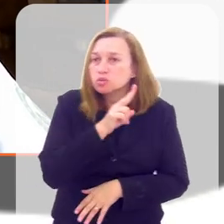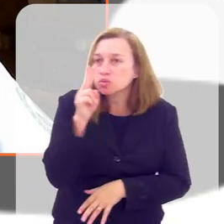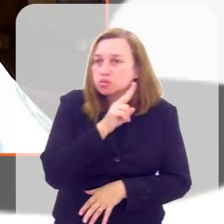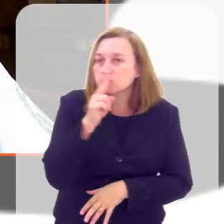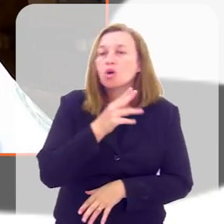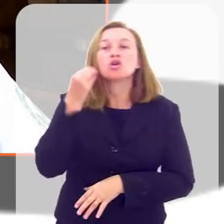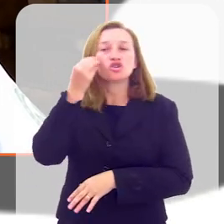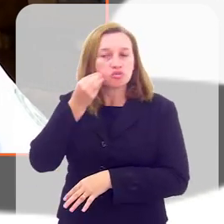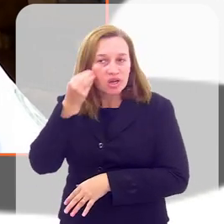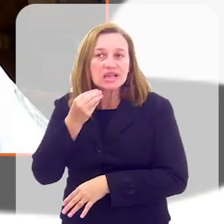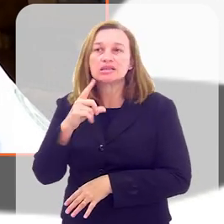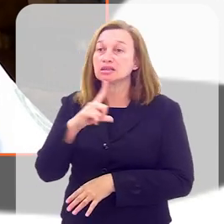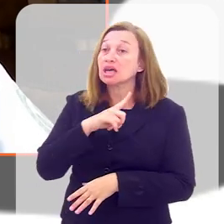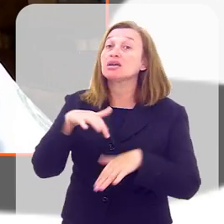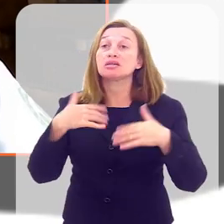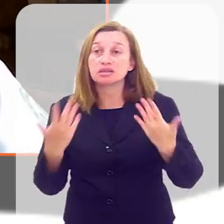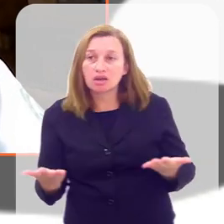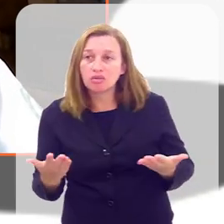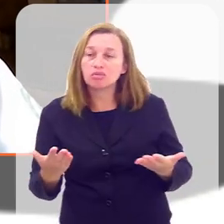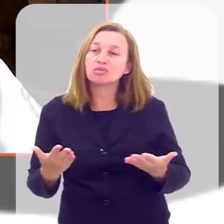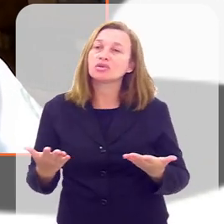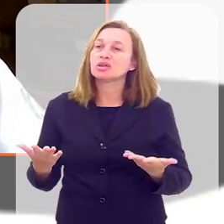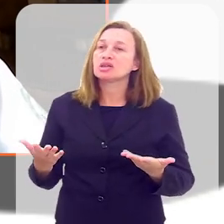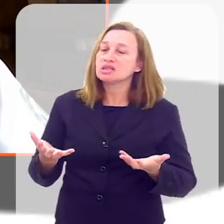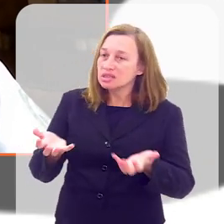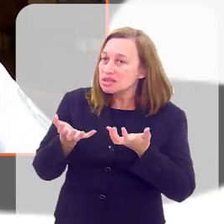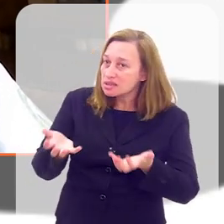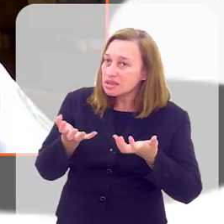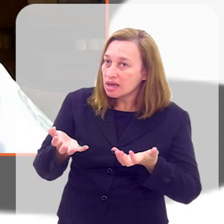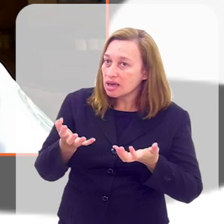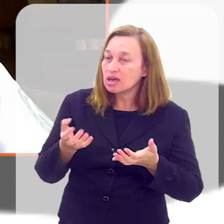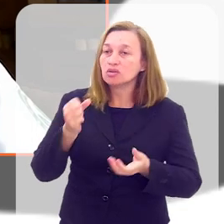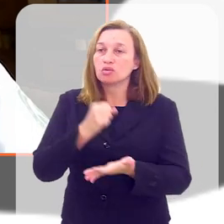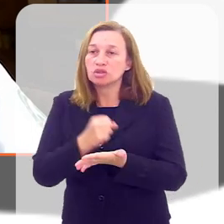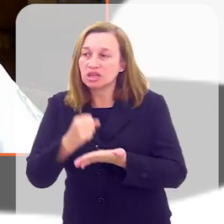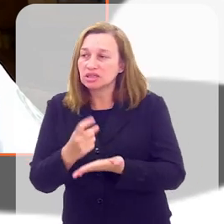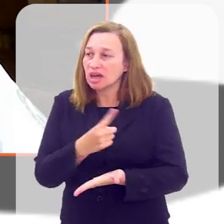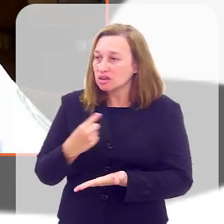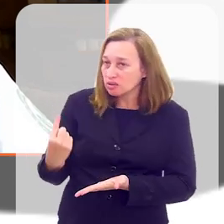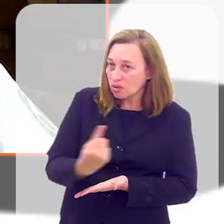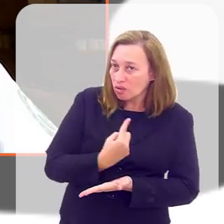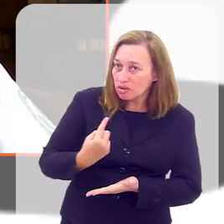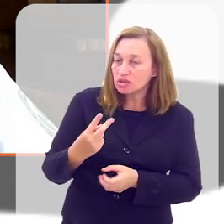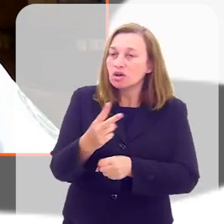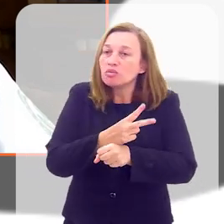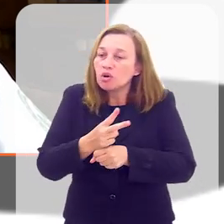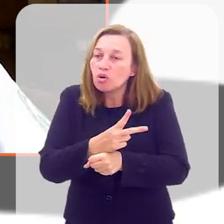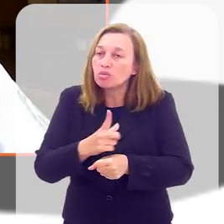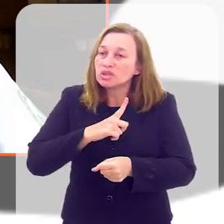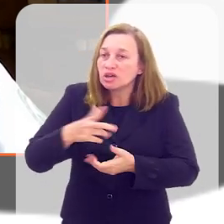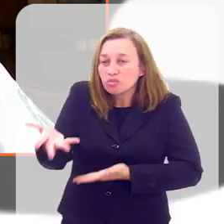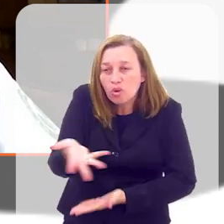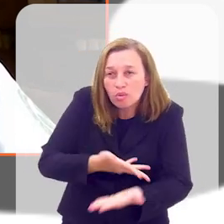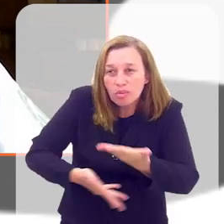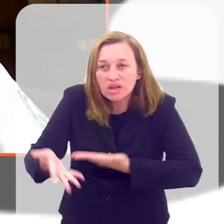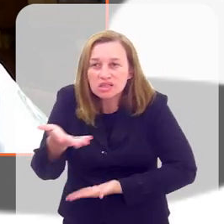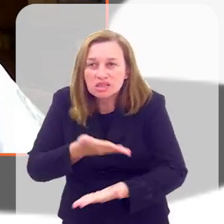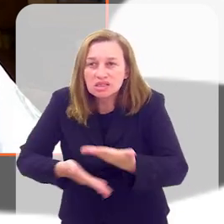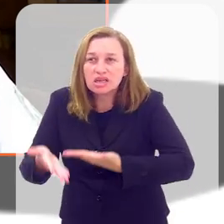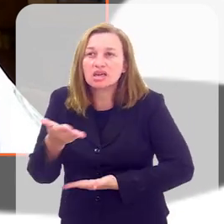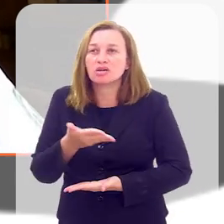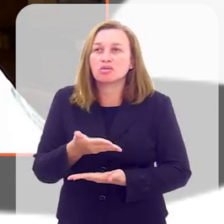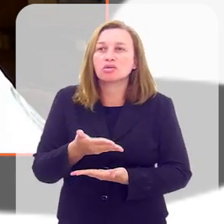a gente tem tem expertise e tem experiência para fazer isso então nos procurem nós colocamos Aqui nós temos